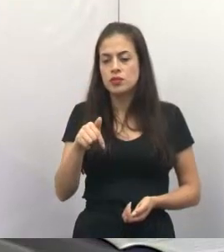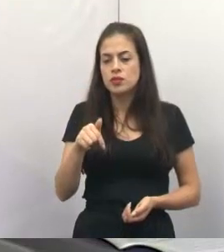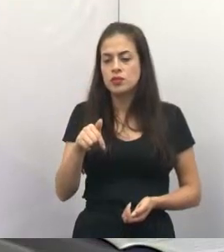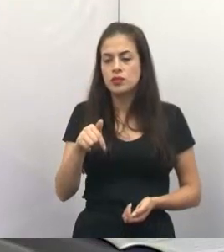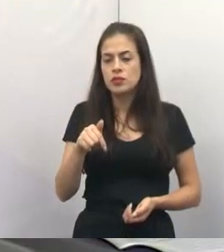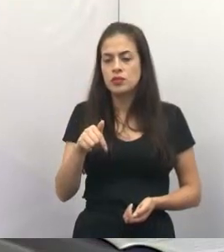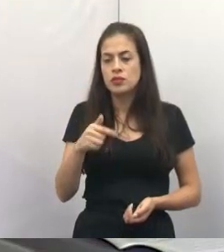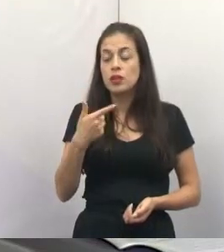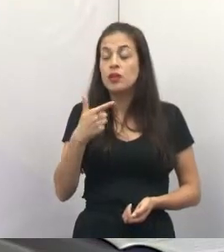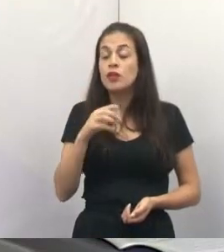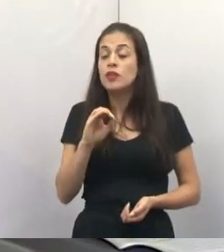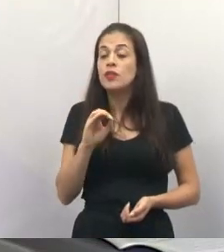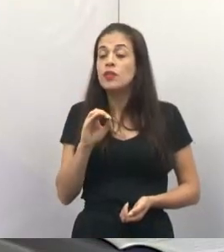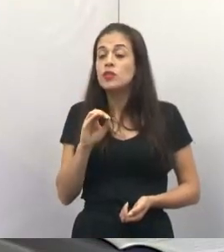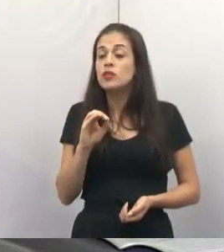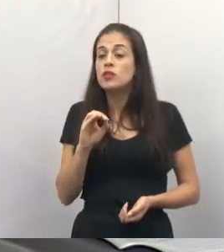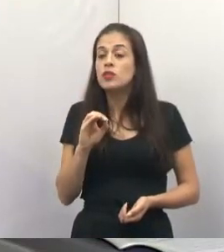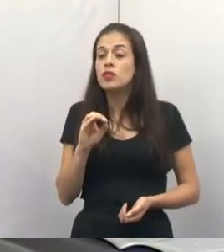20 de